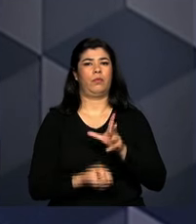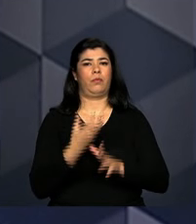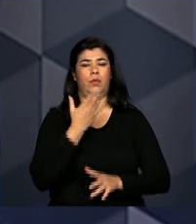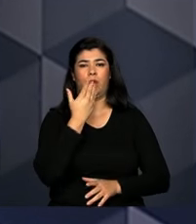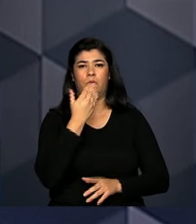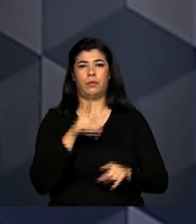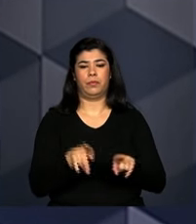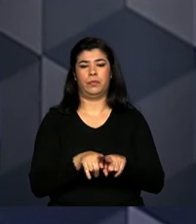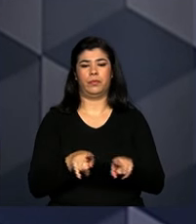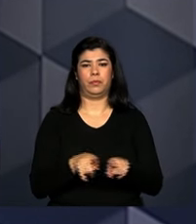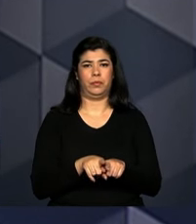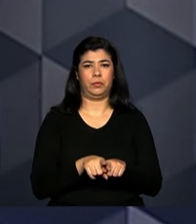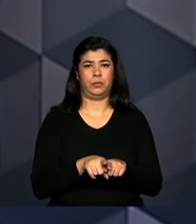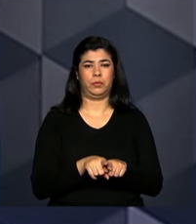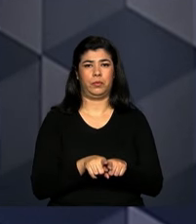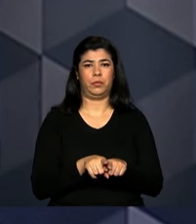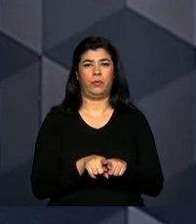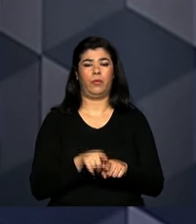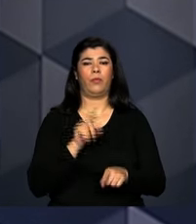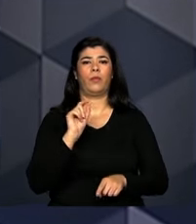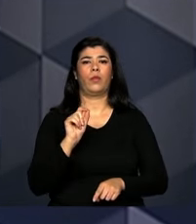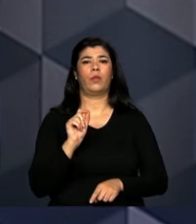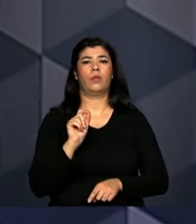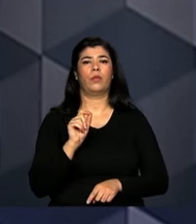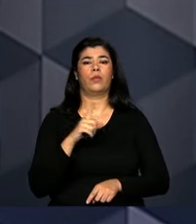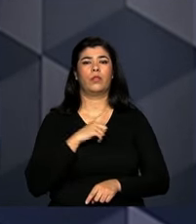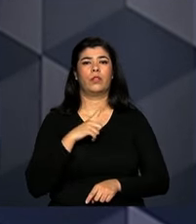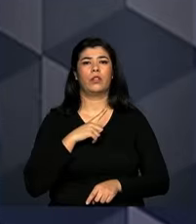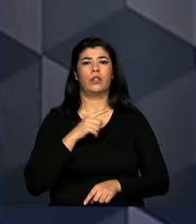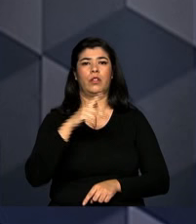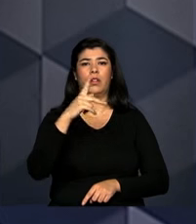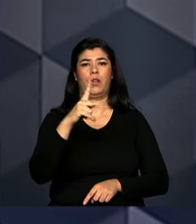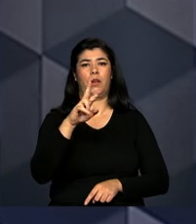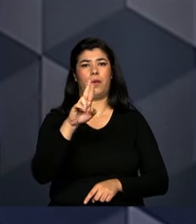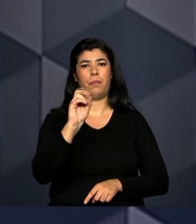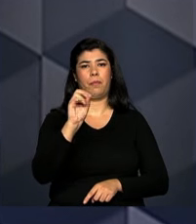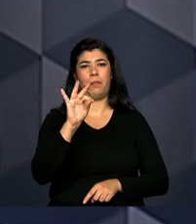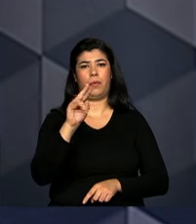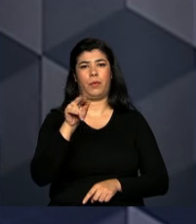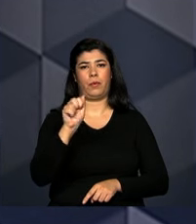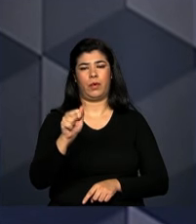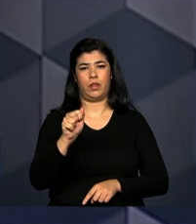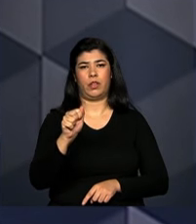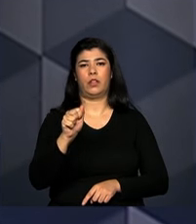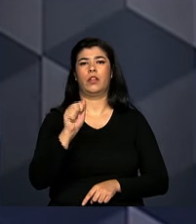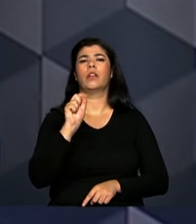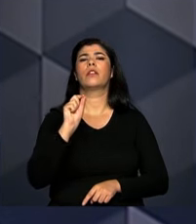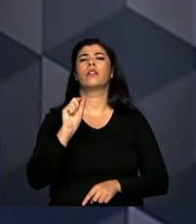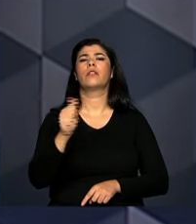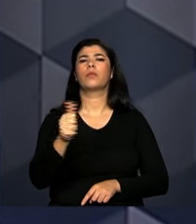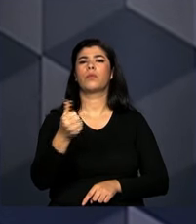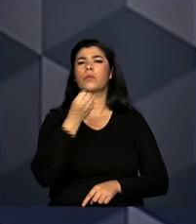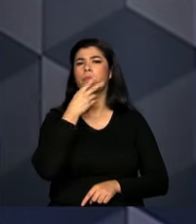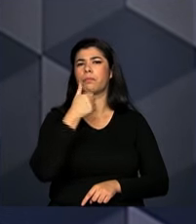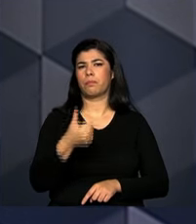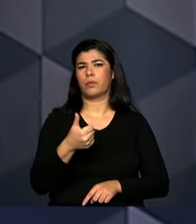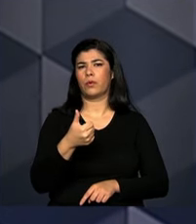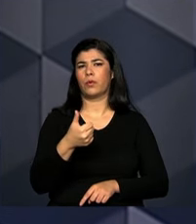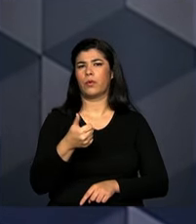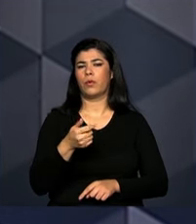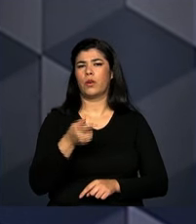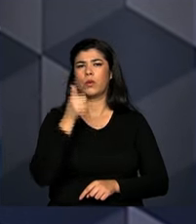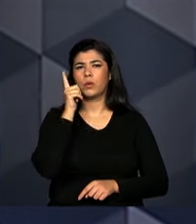alimentos, a proteína de qualidade fruto do cultivo de